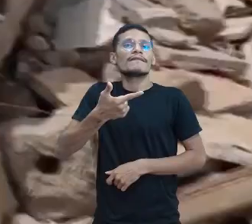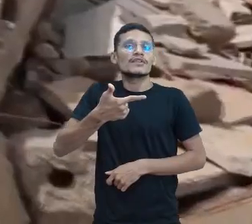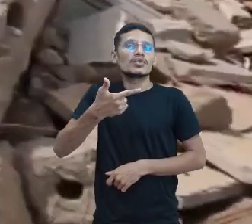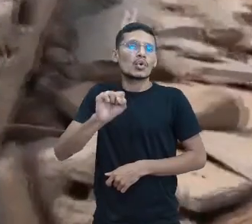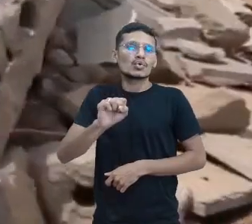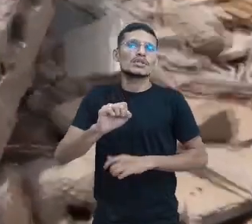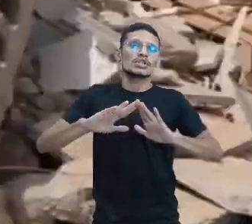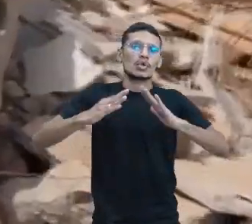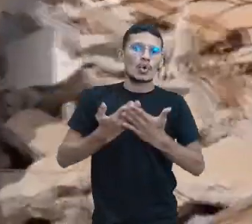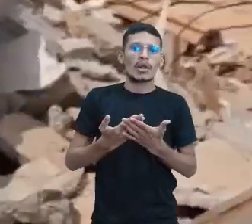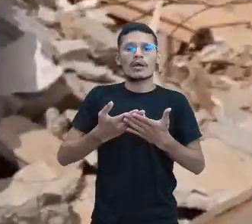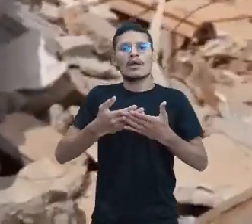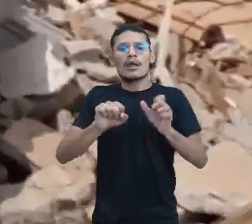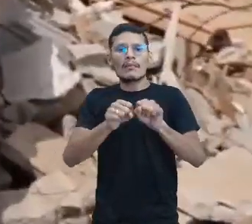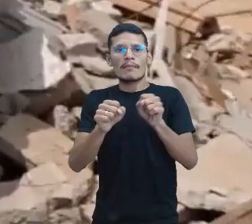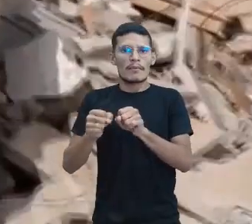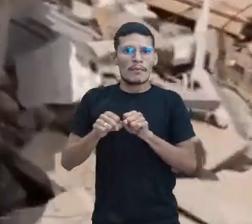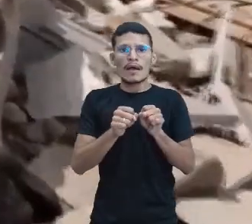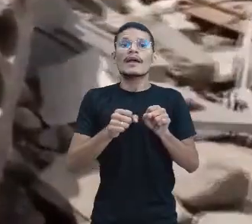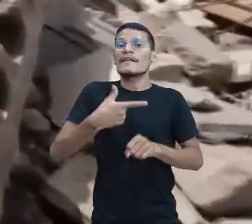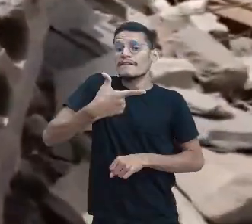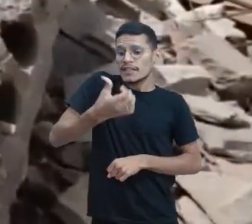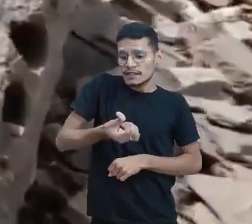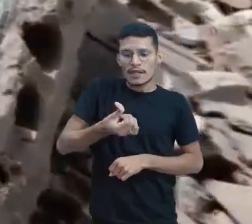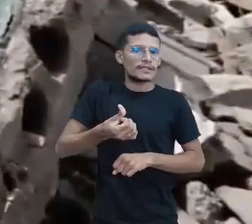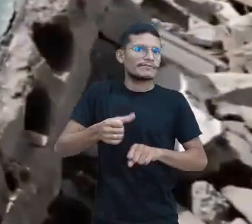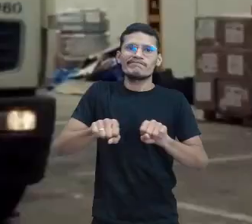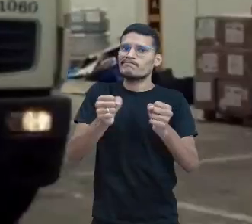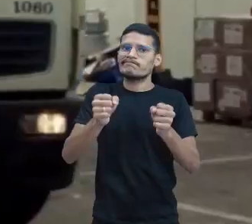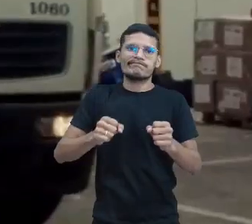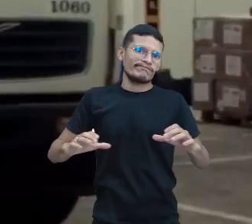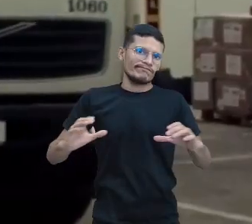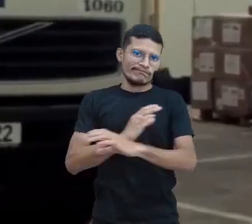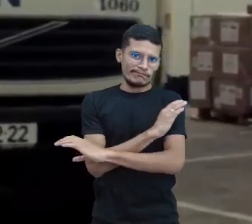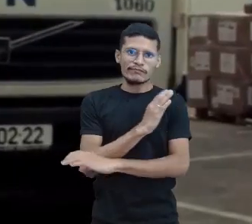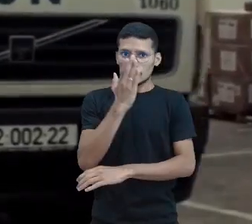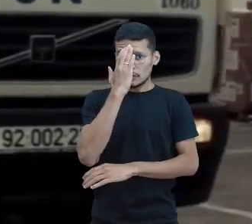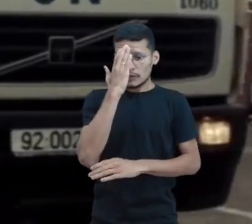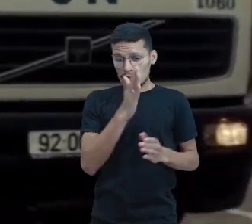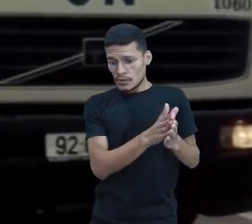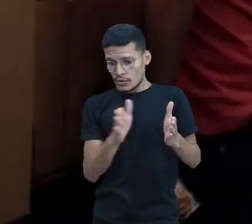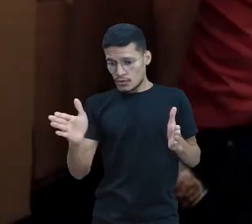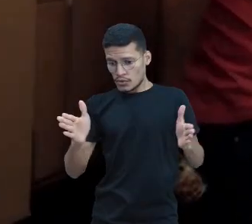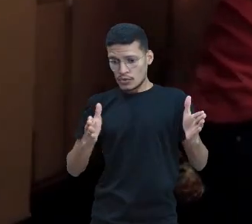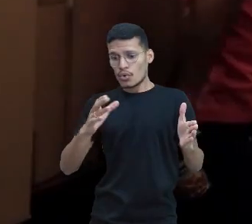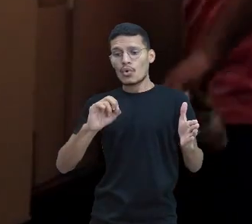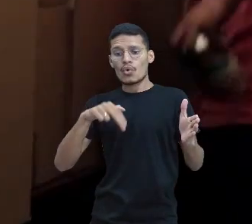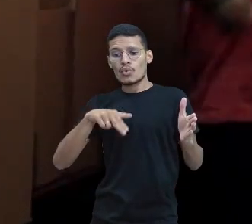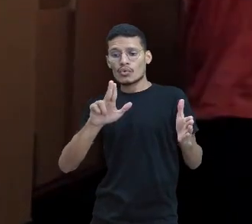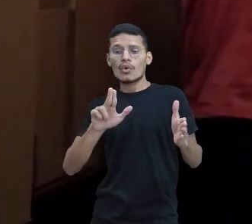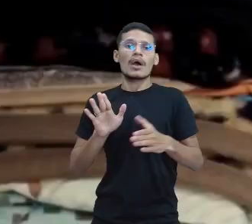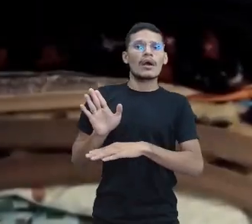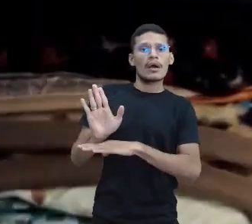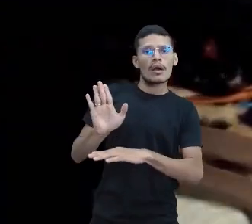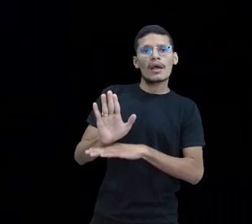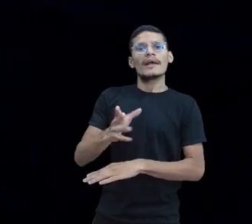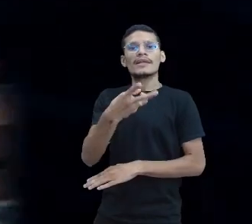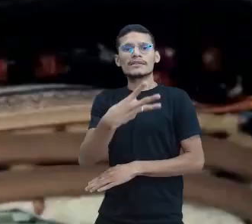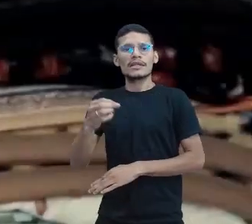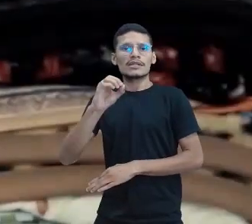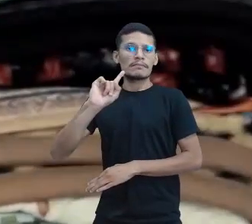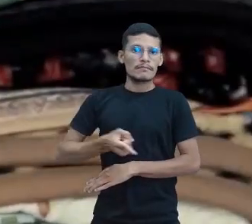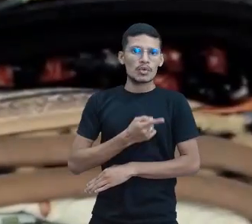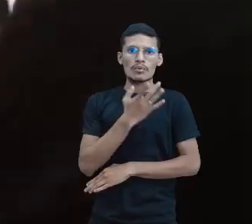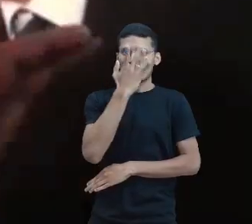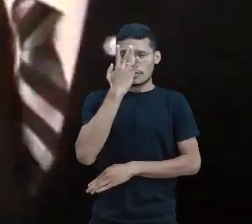danificadas, destas 26 ficaram totalmente destruídas. Neste período, a ONU deu assistência a cerca de 300 mil